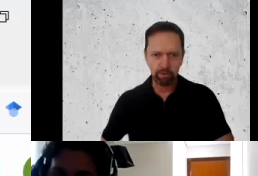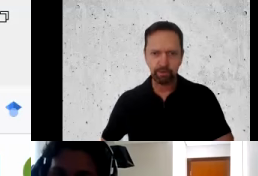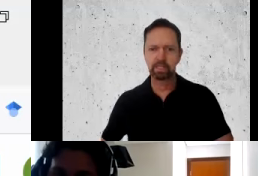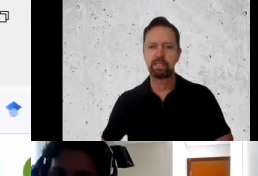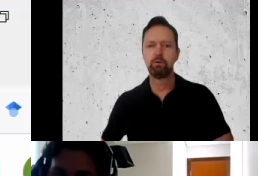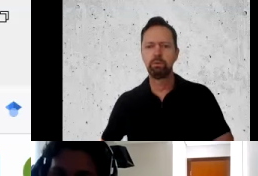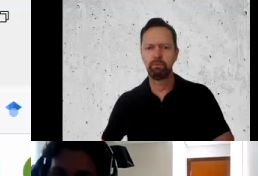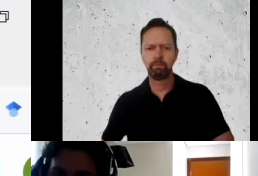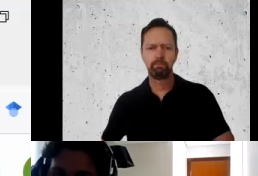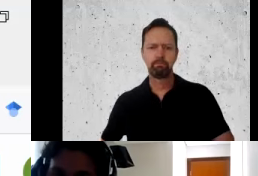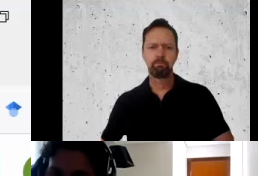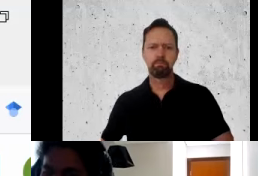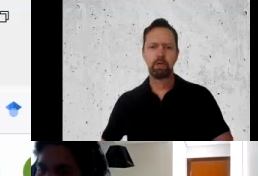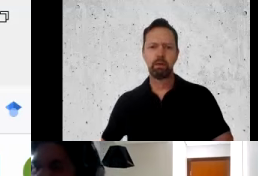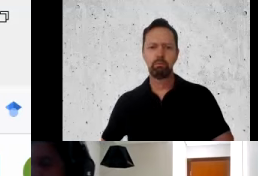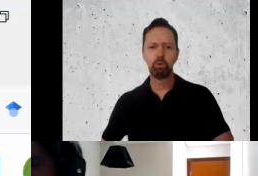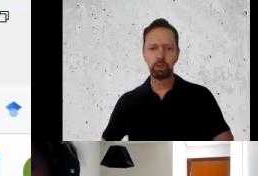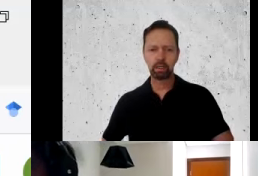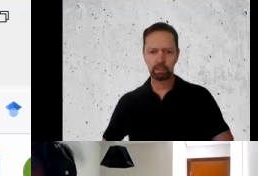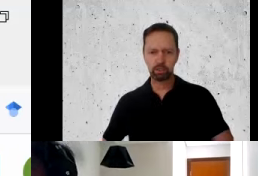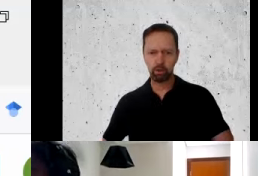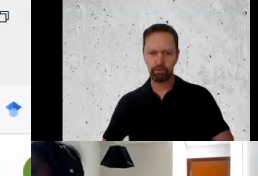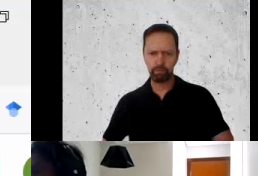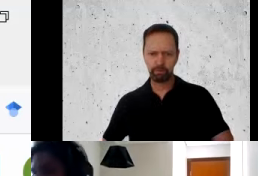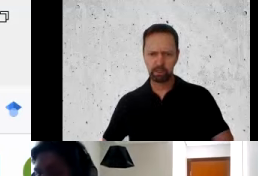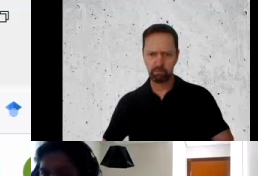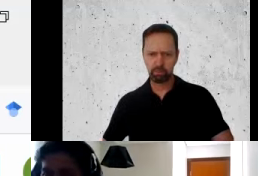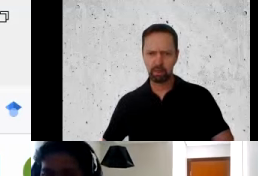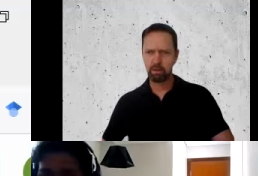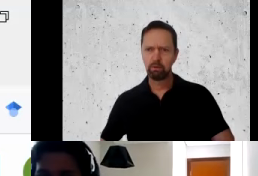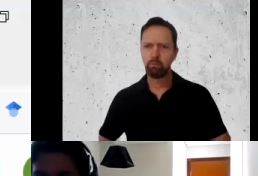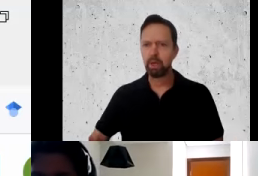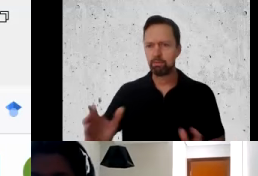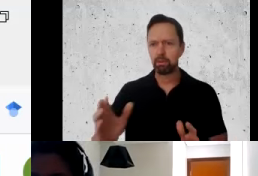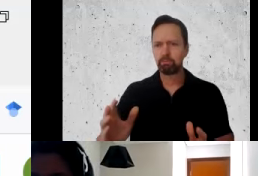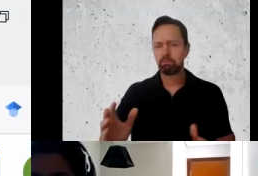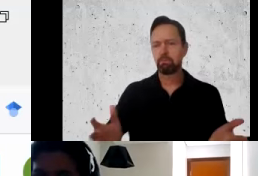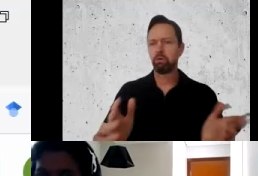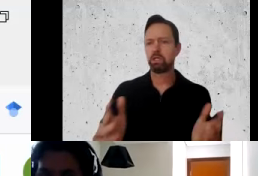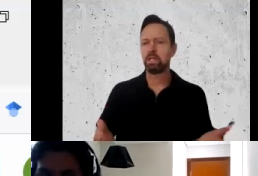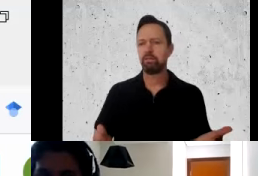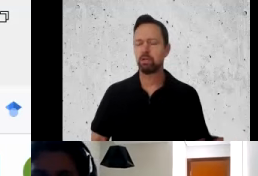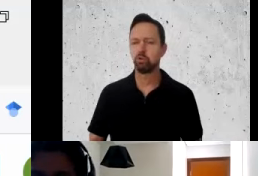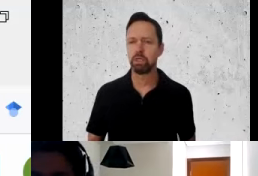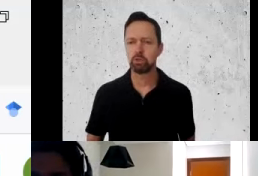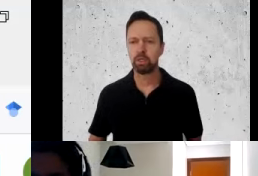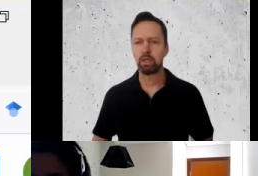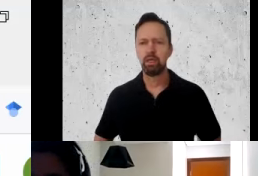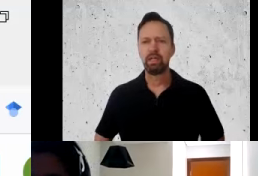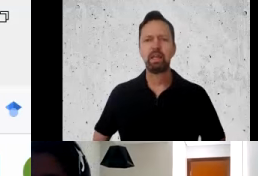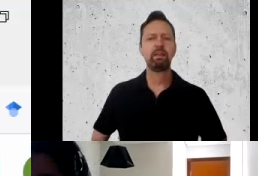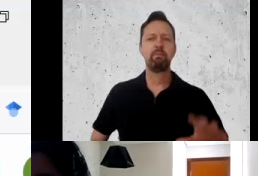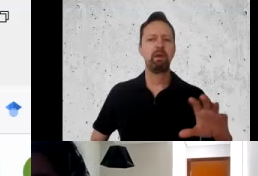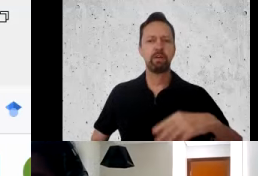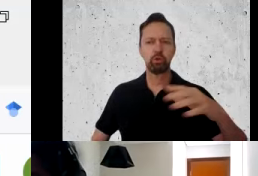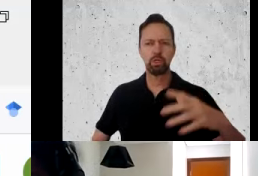eu botei uma versão do Douglas North, um paper, onde ele deve resumir isso aqui.